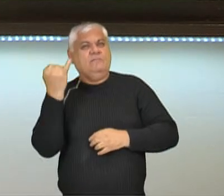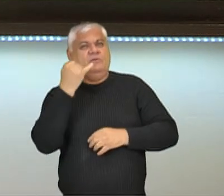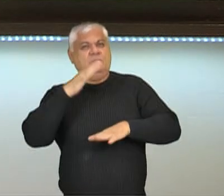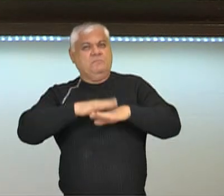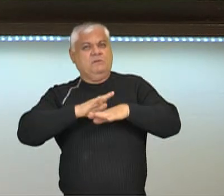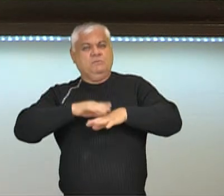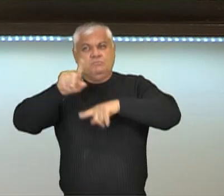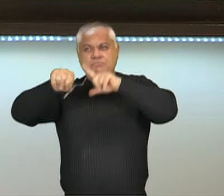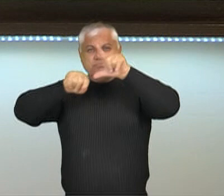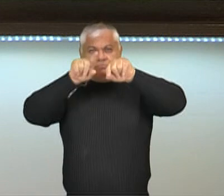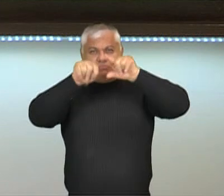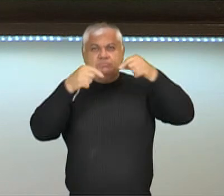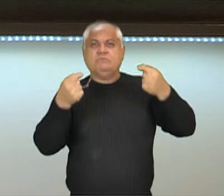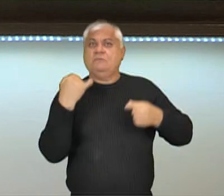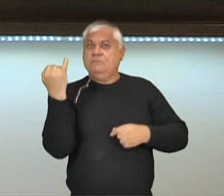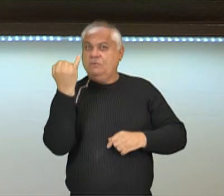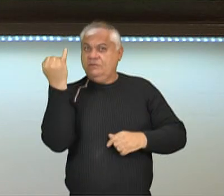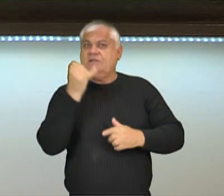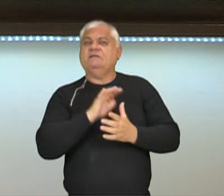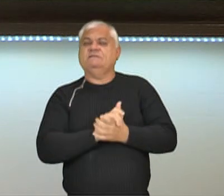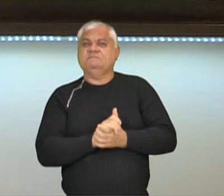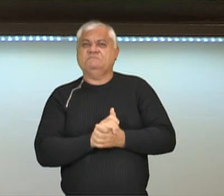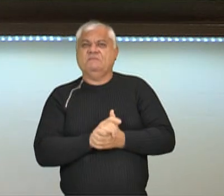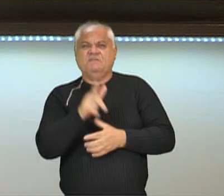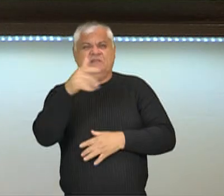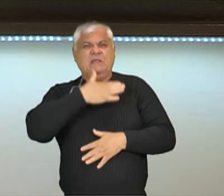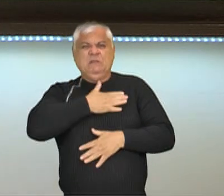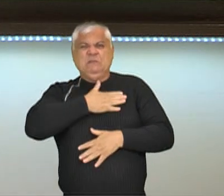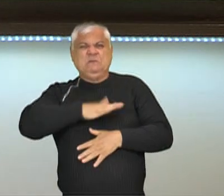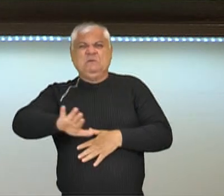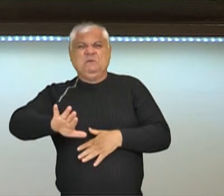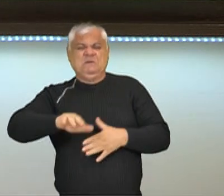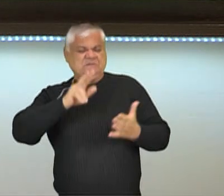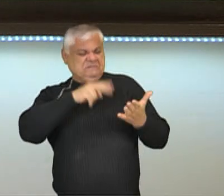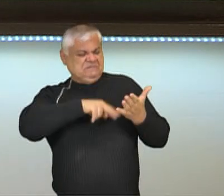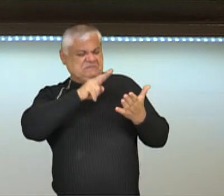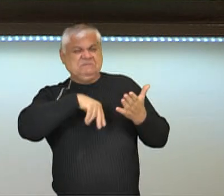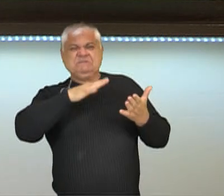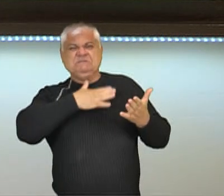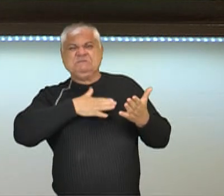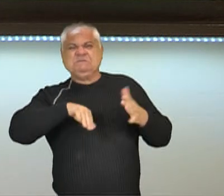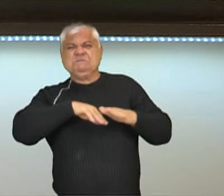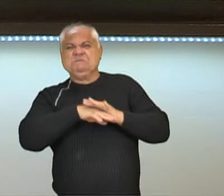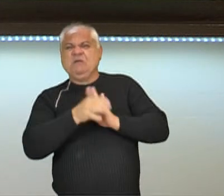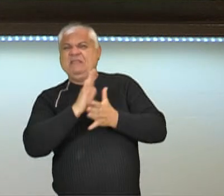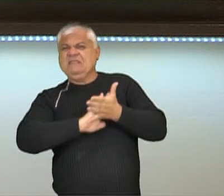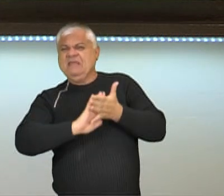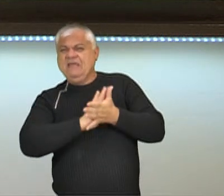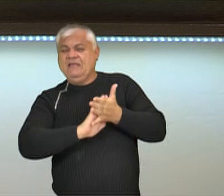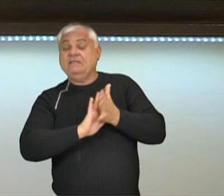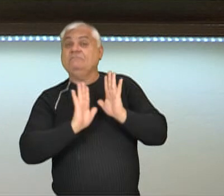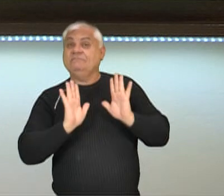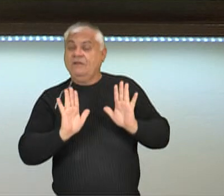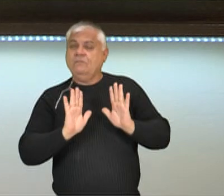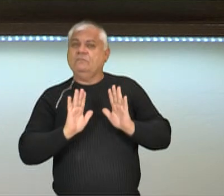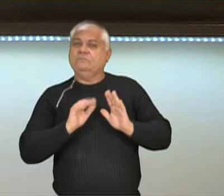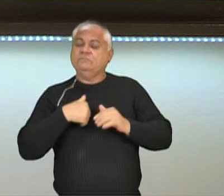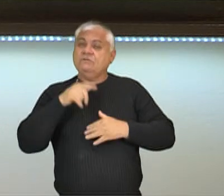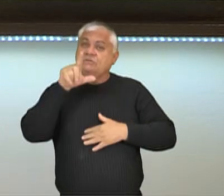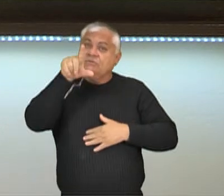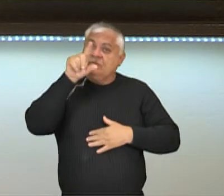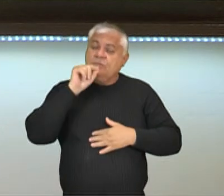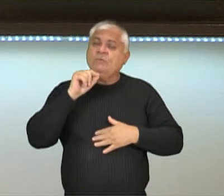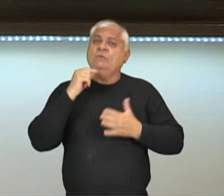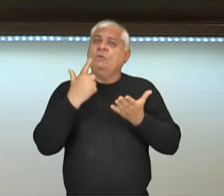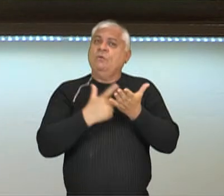do livro também é muito importante. Se você não gosta muito de ler, não está muito acostumado, começa por aí. Escolha um